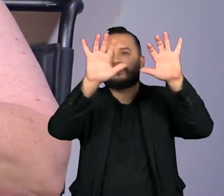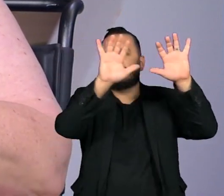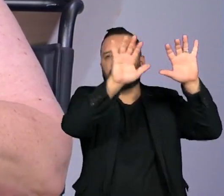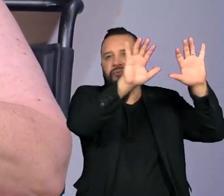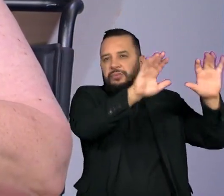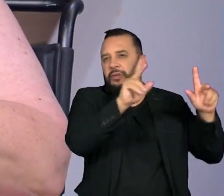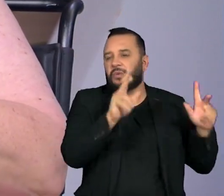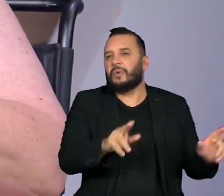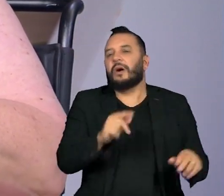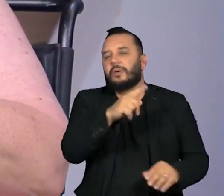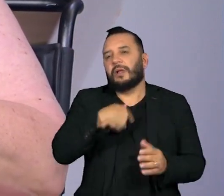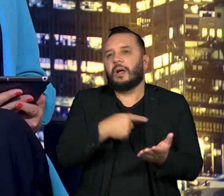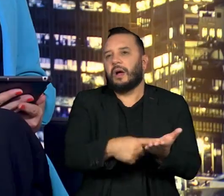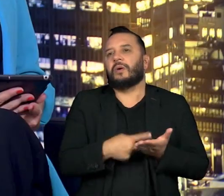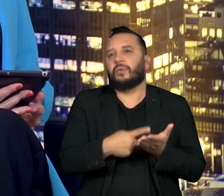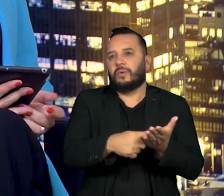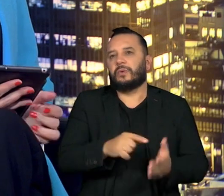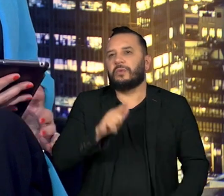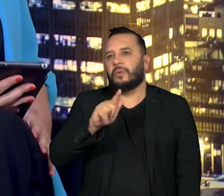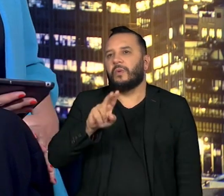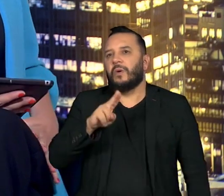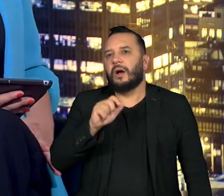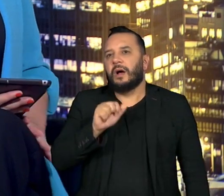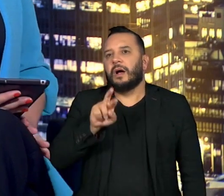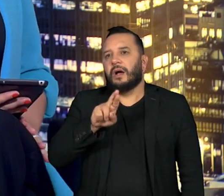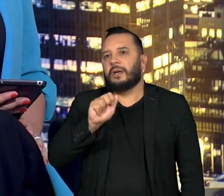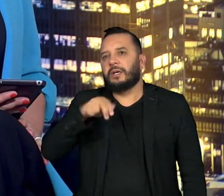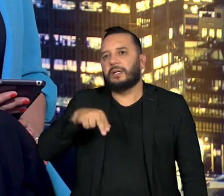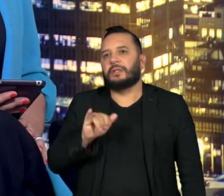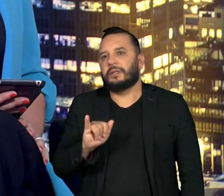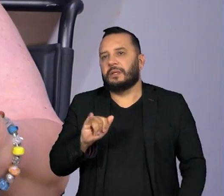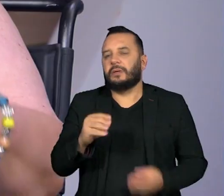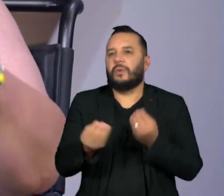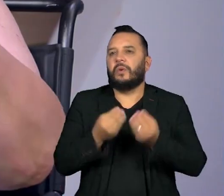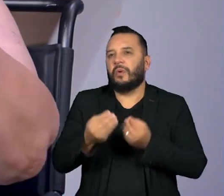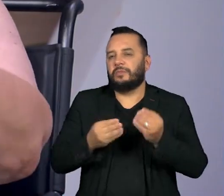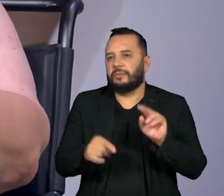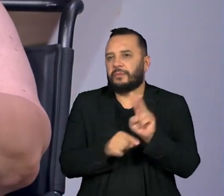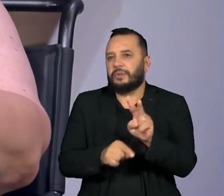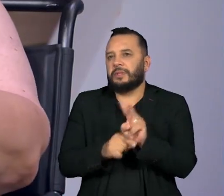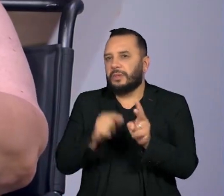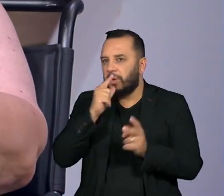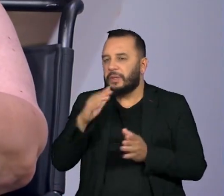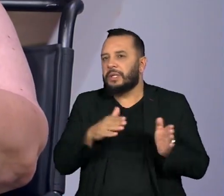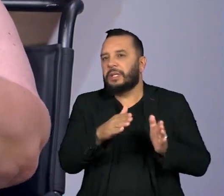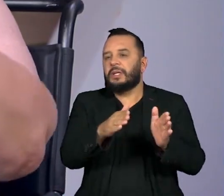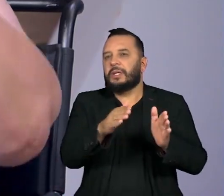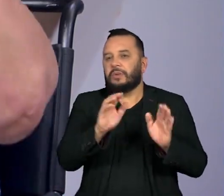Guarani, do acordo com o aquífero Guarani, uma proteção aos rios